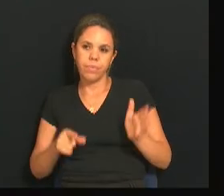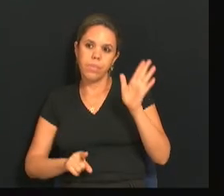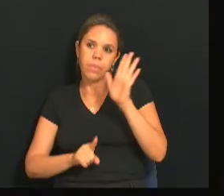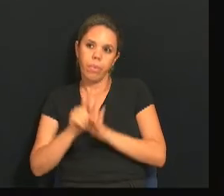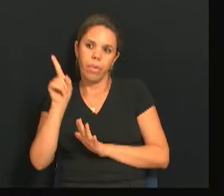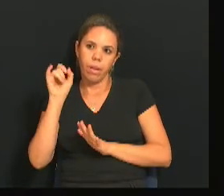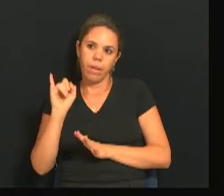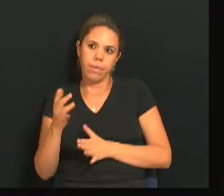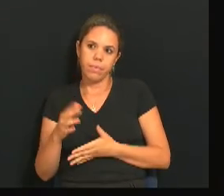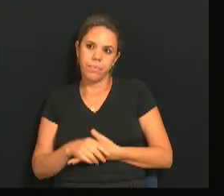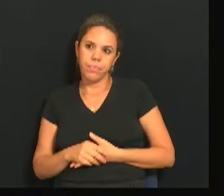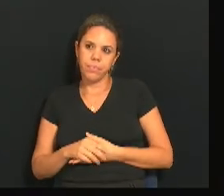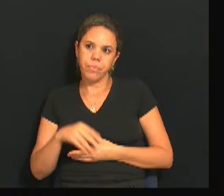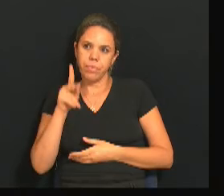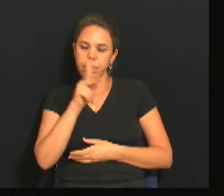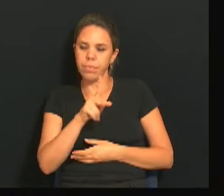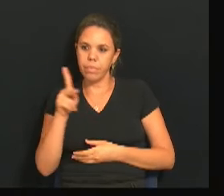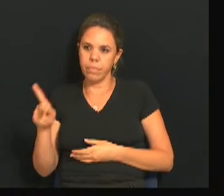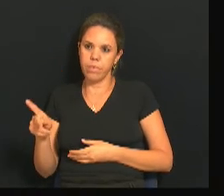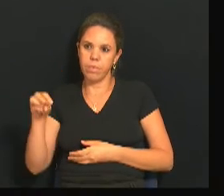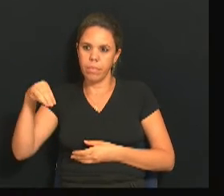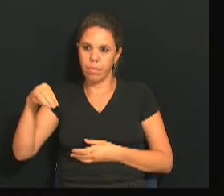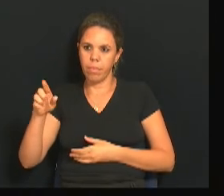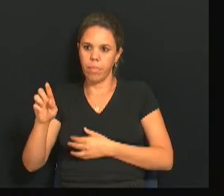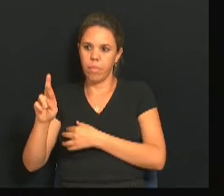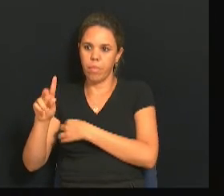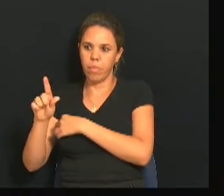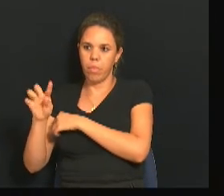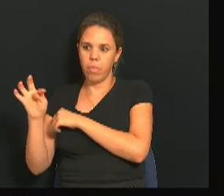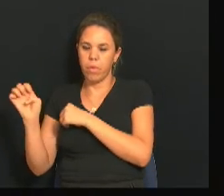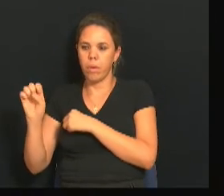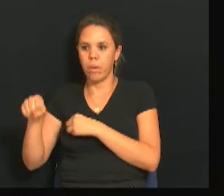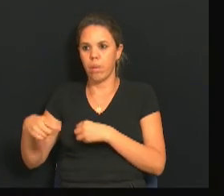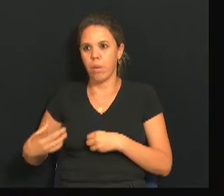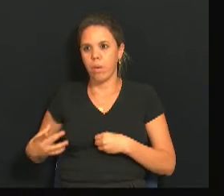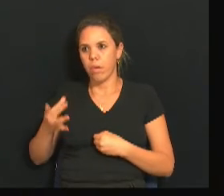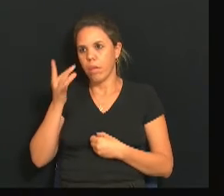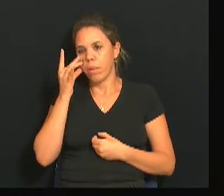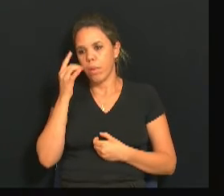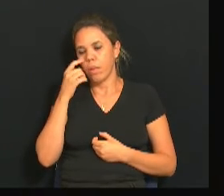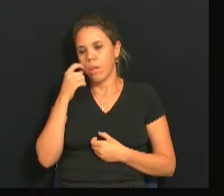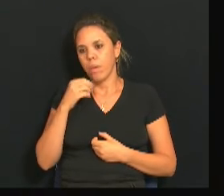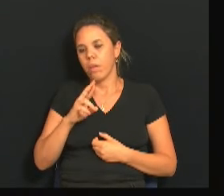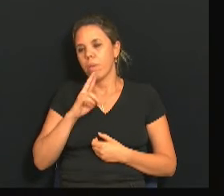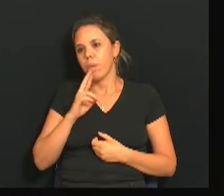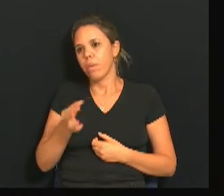o professor Mariguete estaria presente, é porque eu gostaria de